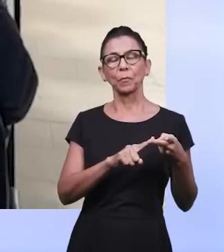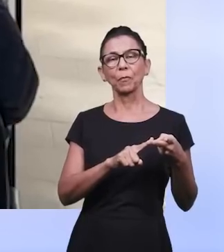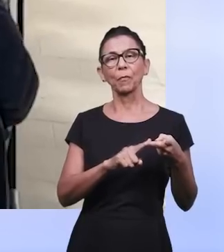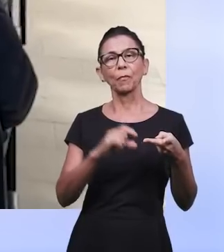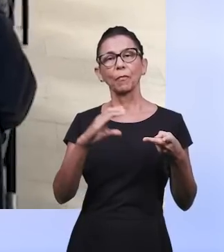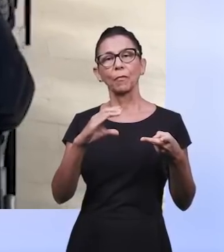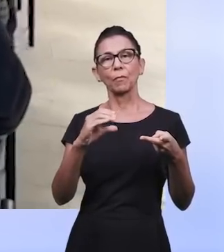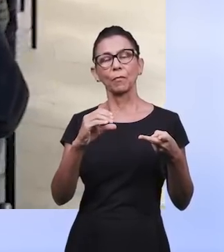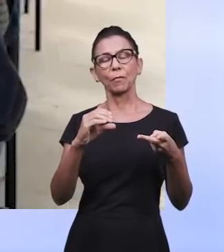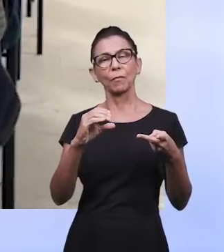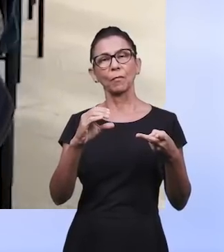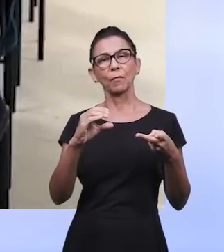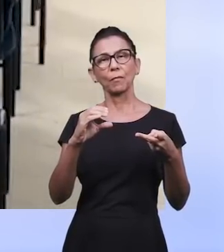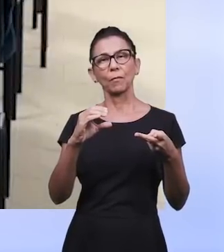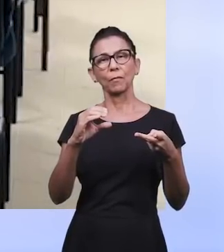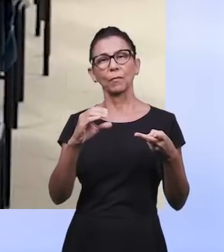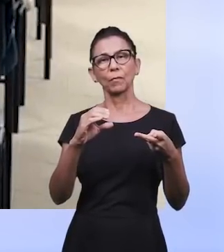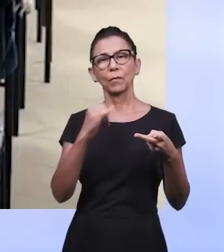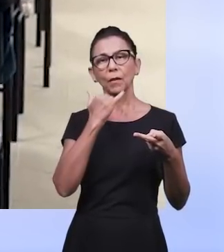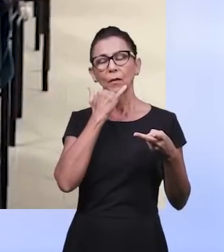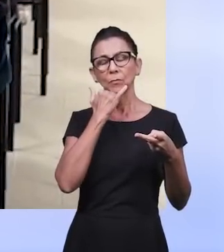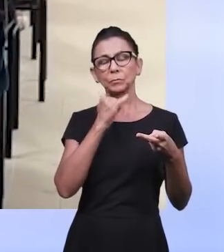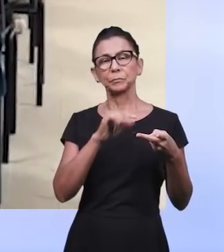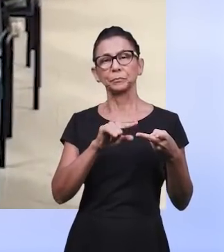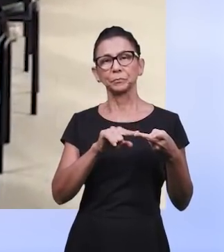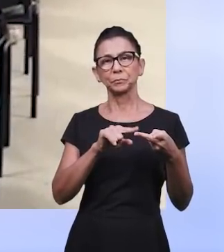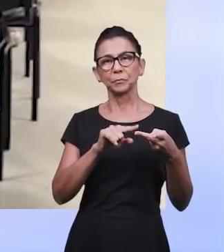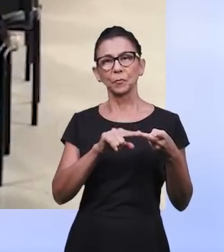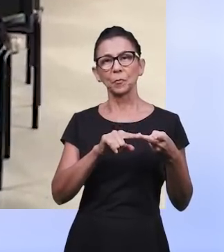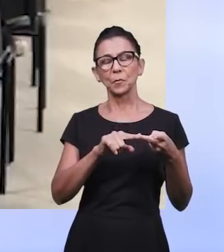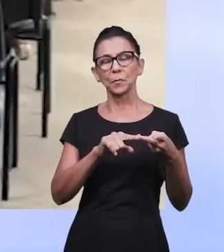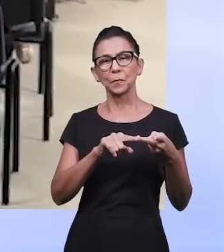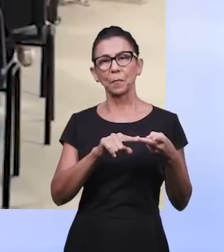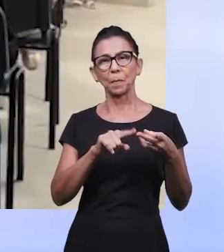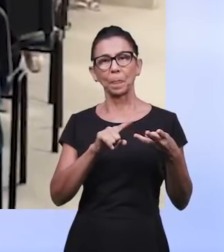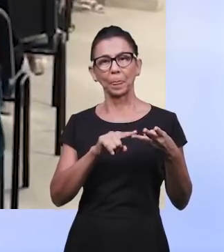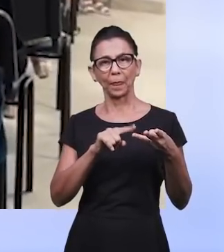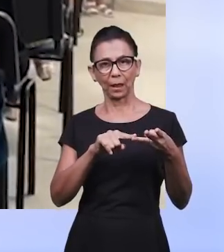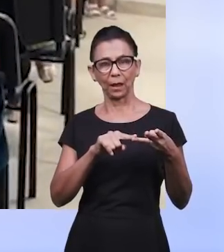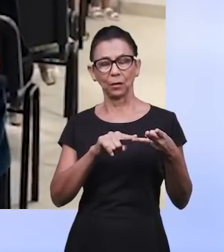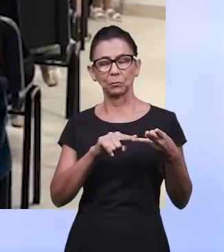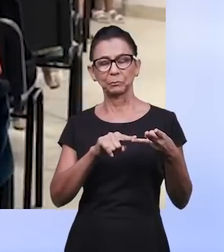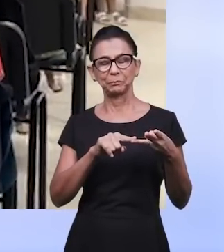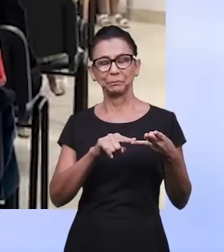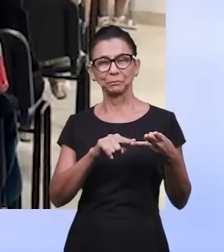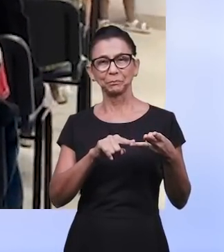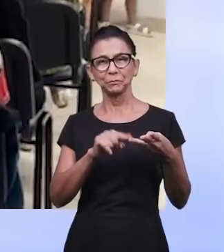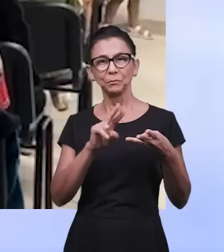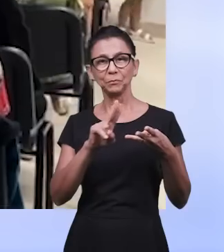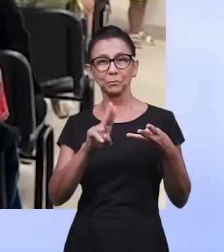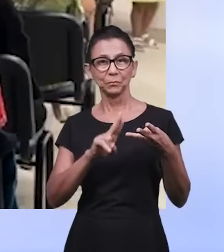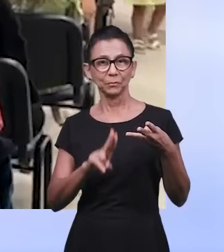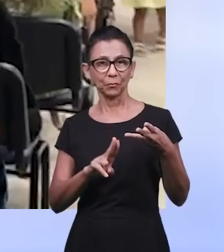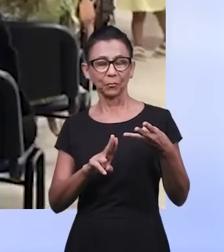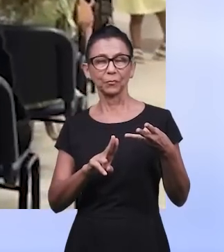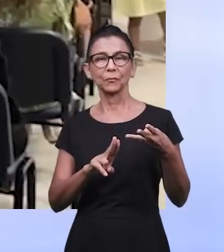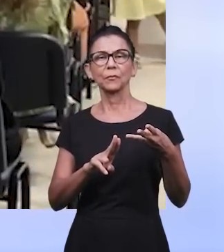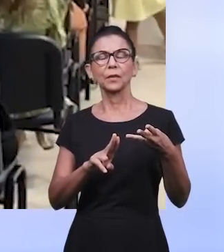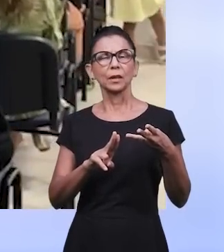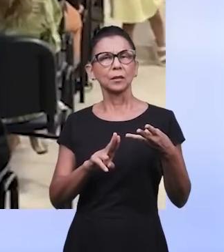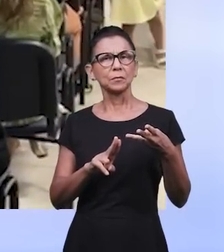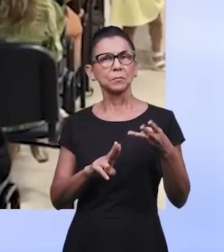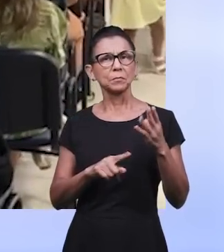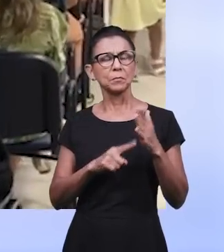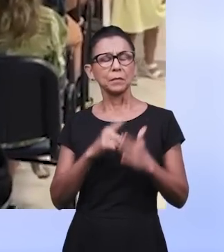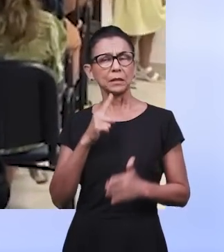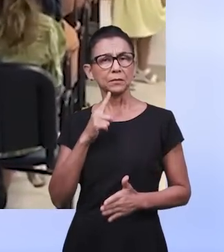pastor Ronald Teixeira, e também o pastor Alexandre França, da igreja de Mafra. Esse é o primeiro de